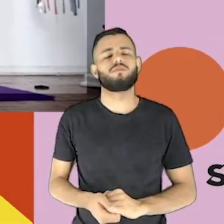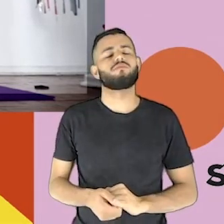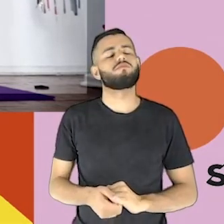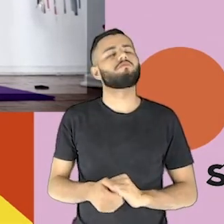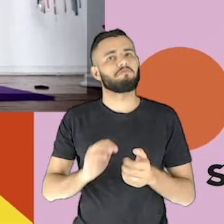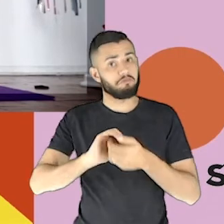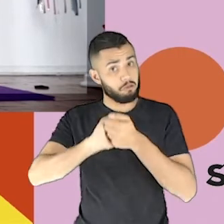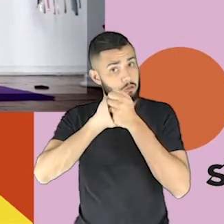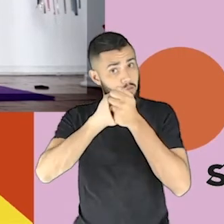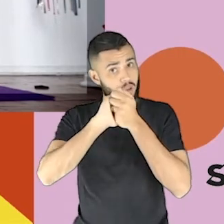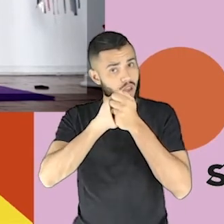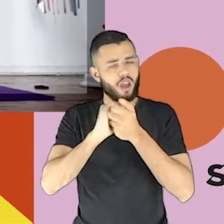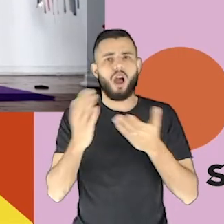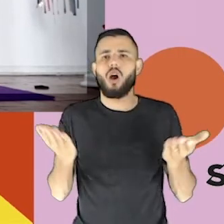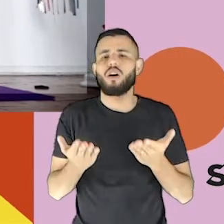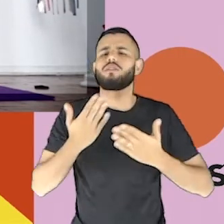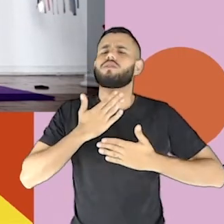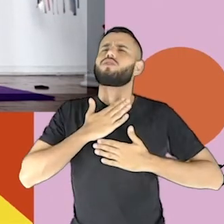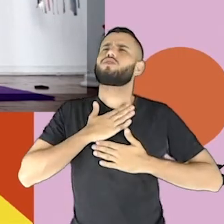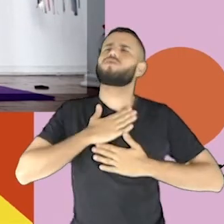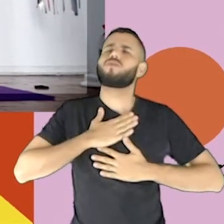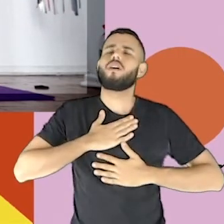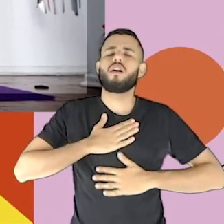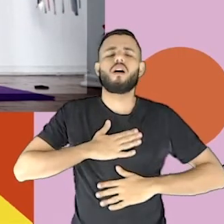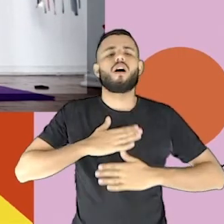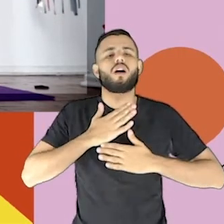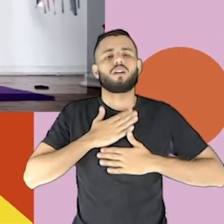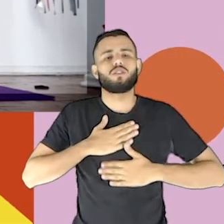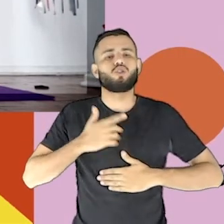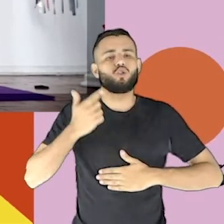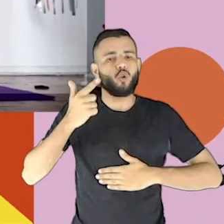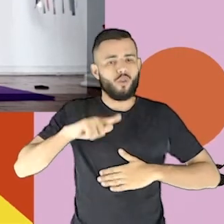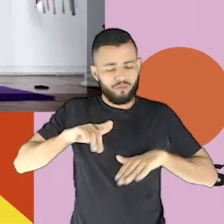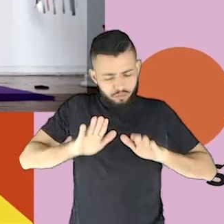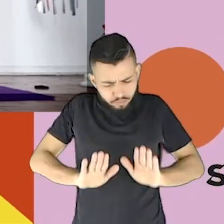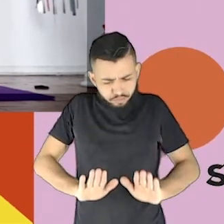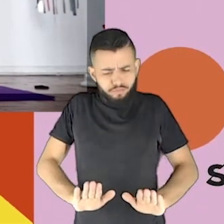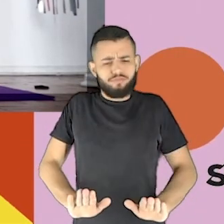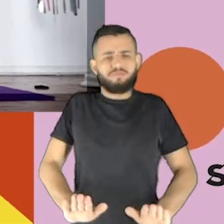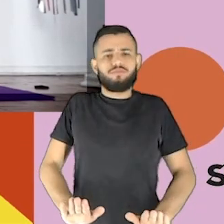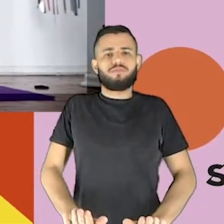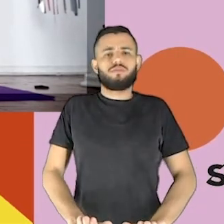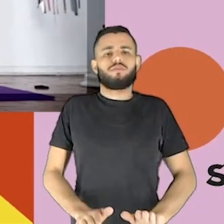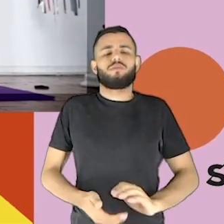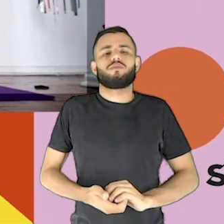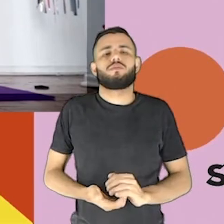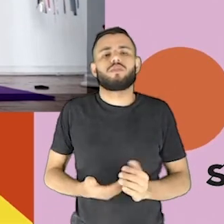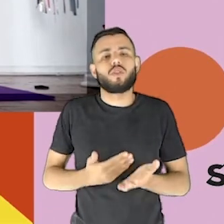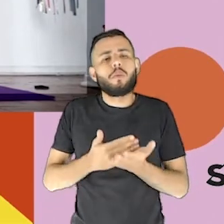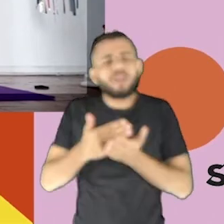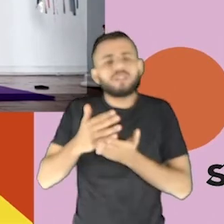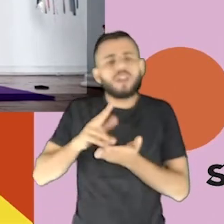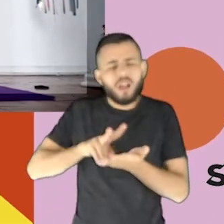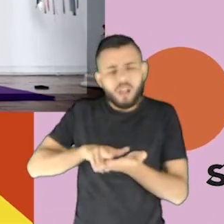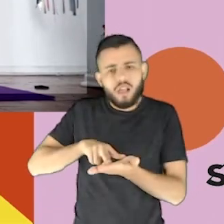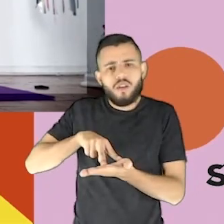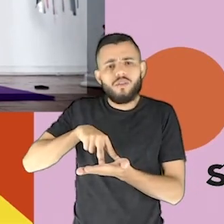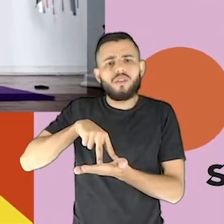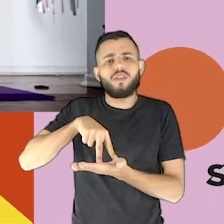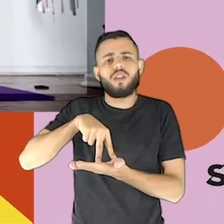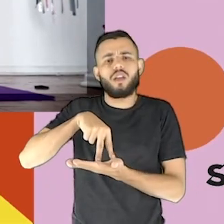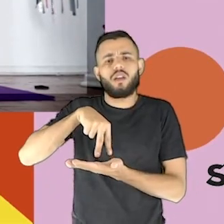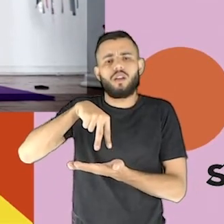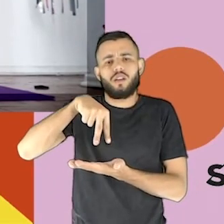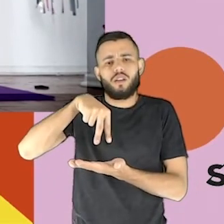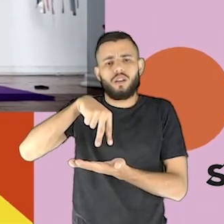Gente, devagar, empurra ao chão de novo, pra gente começar a levantar, a cabeça é a última a